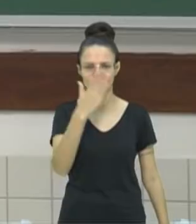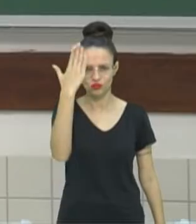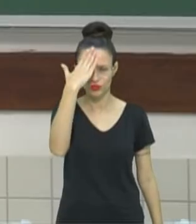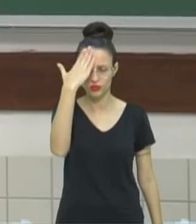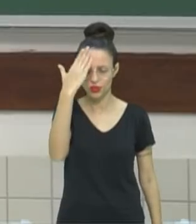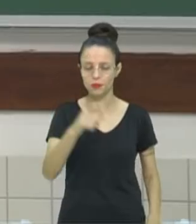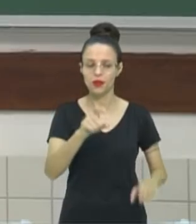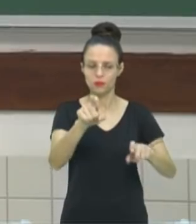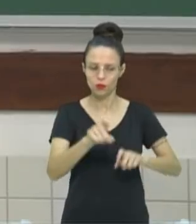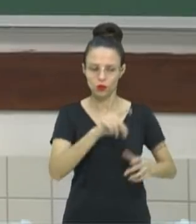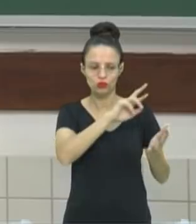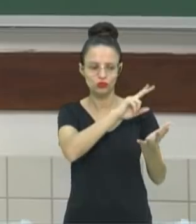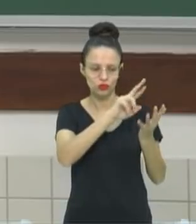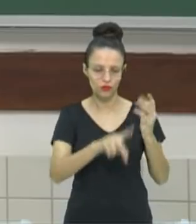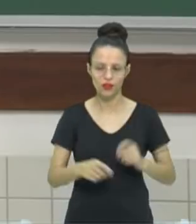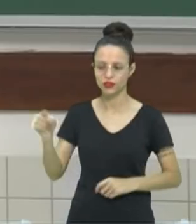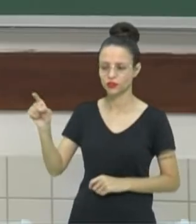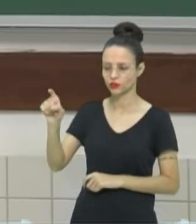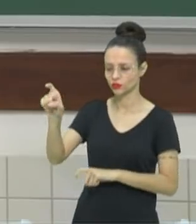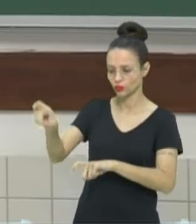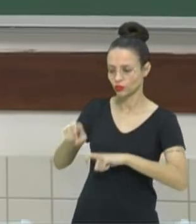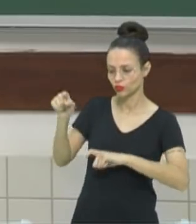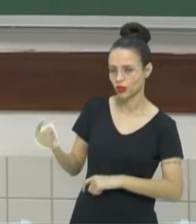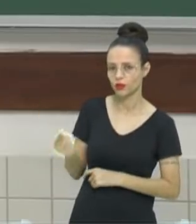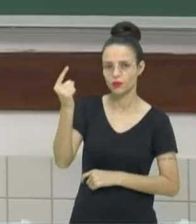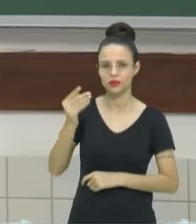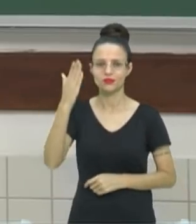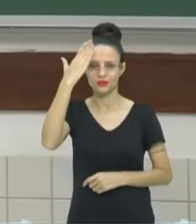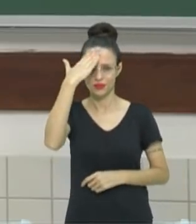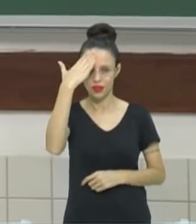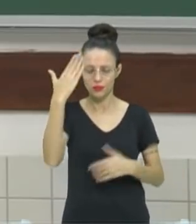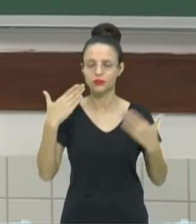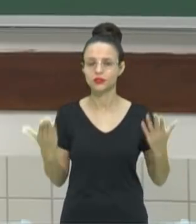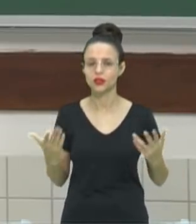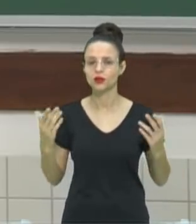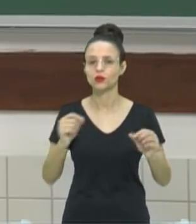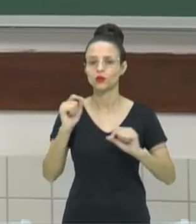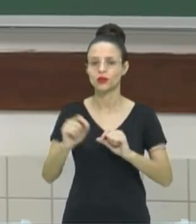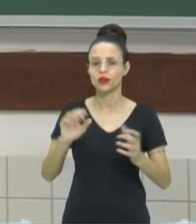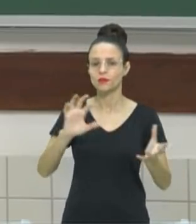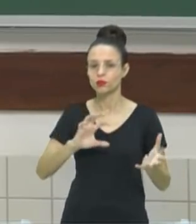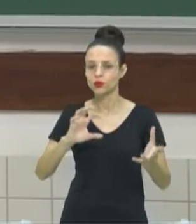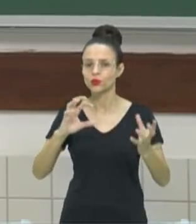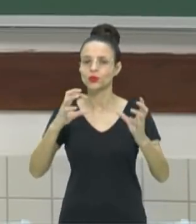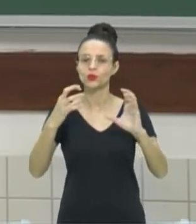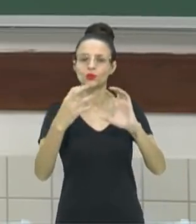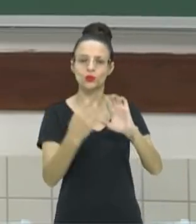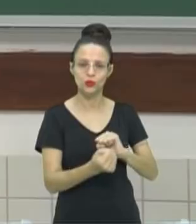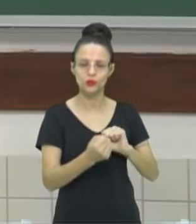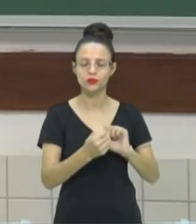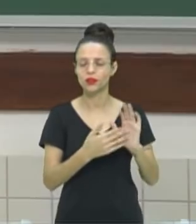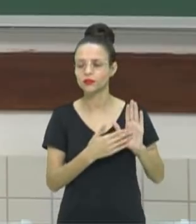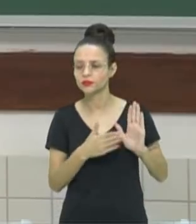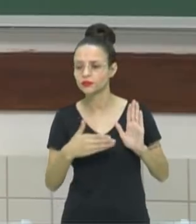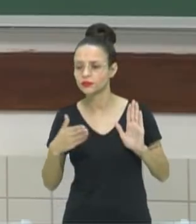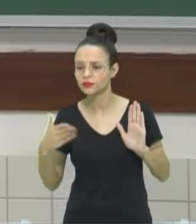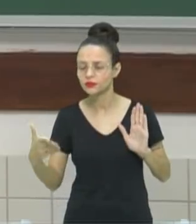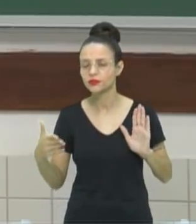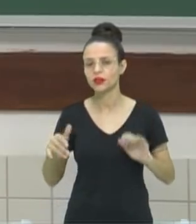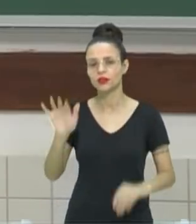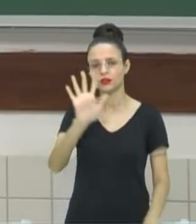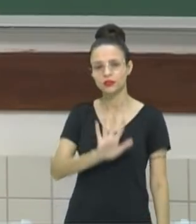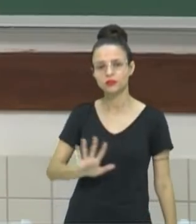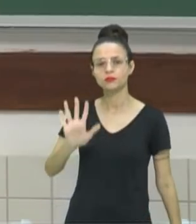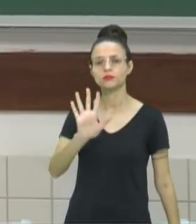que são policulturas, já sabemos o que são monoculturas. Então, qual é a mudança que acontece nos últimos tempos no